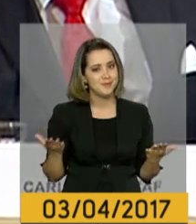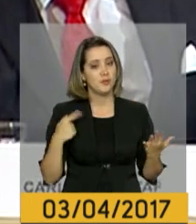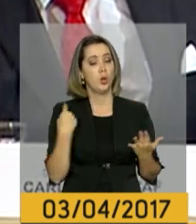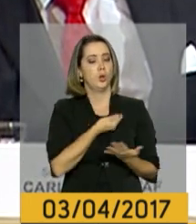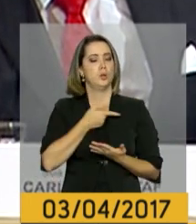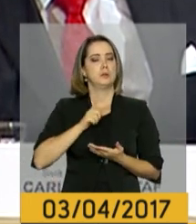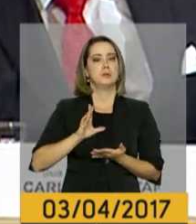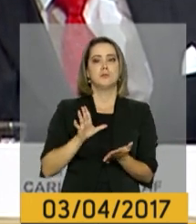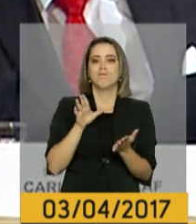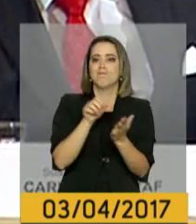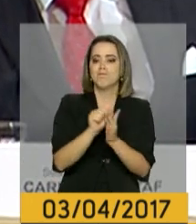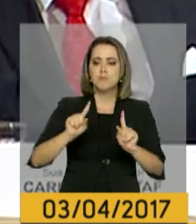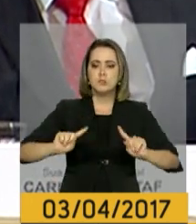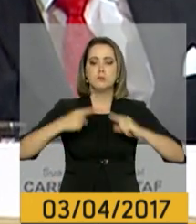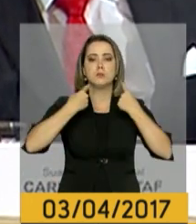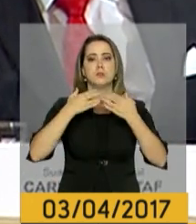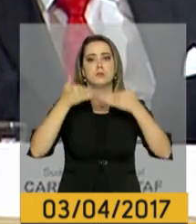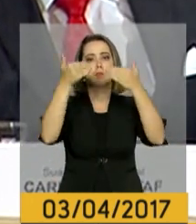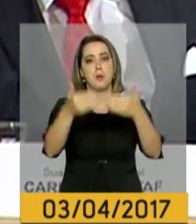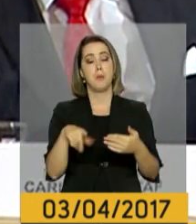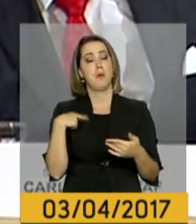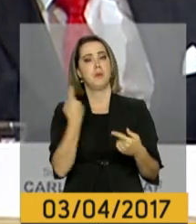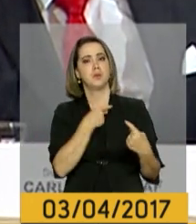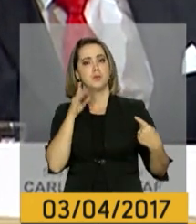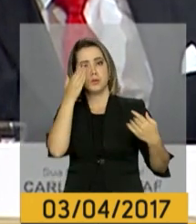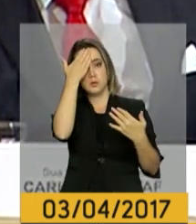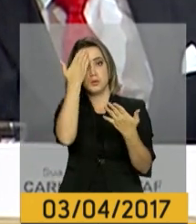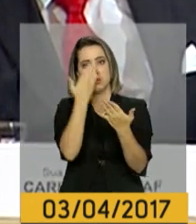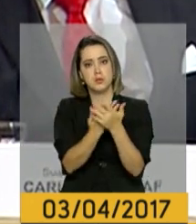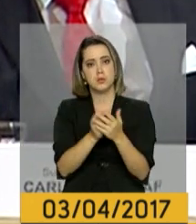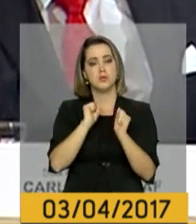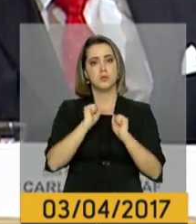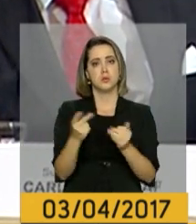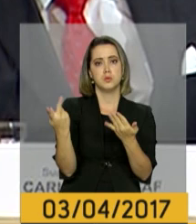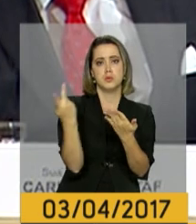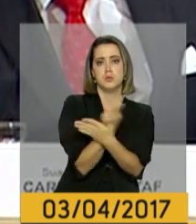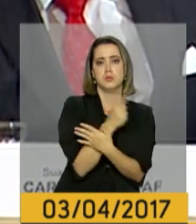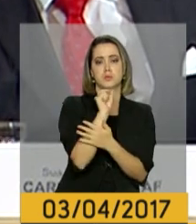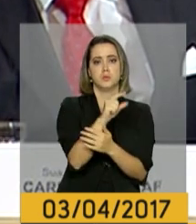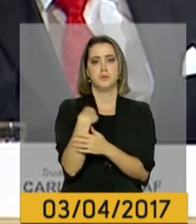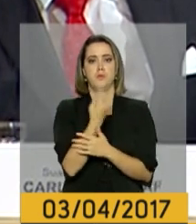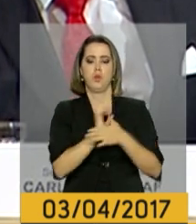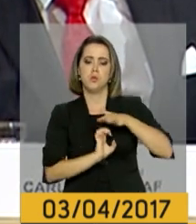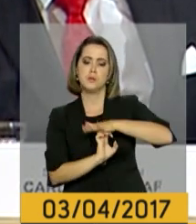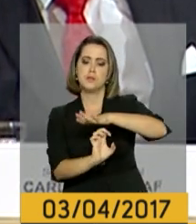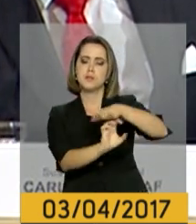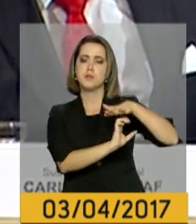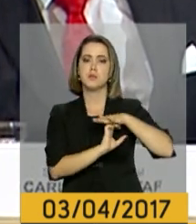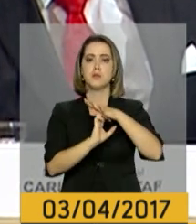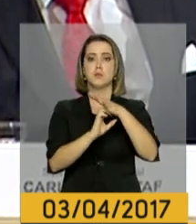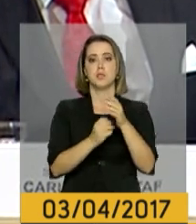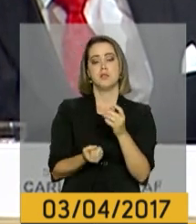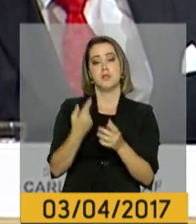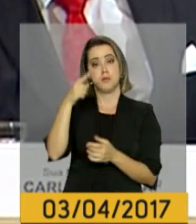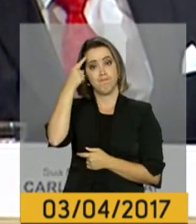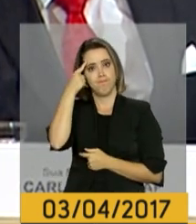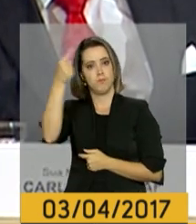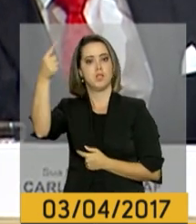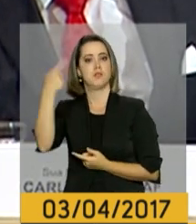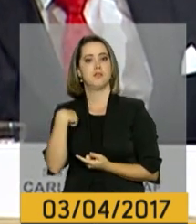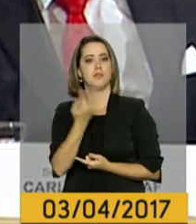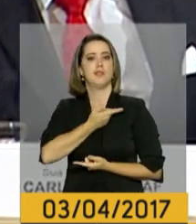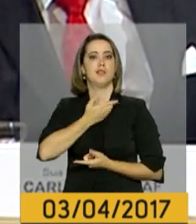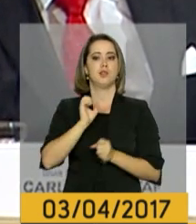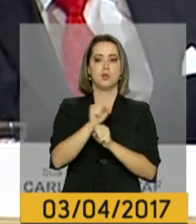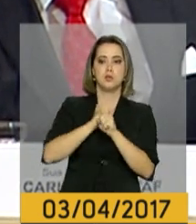grandes desafios pela frente, mas contamos com a capacidade de realização dos nossos empresários, com a criatividade das